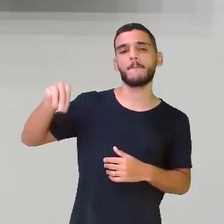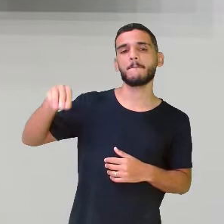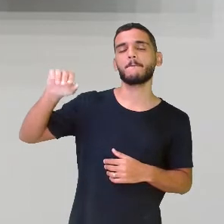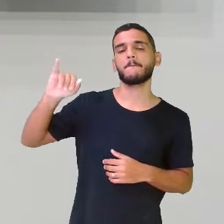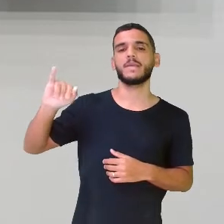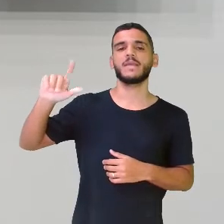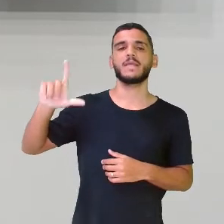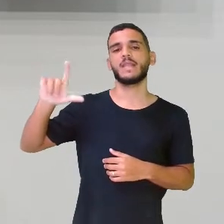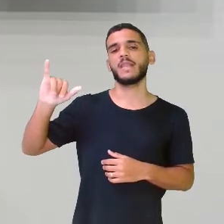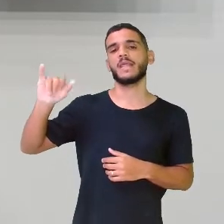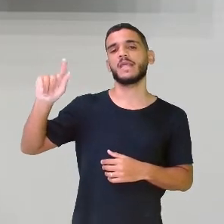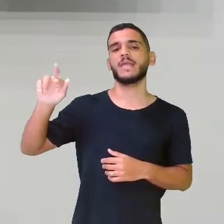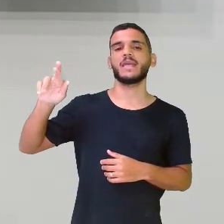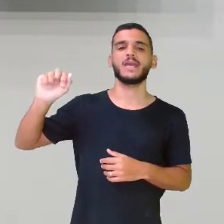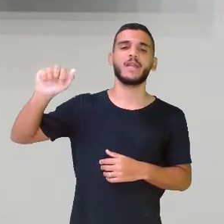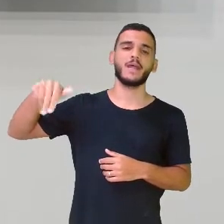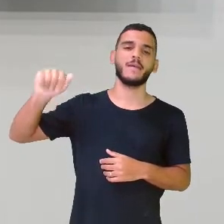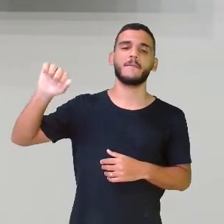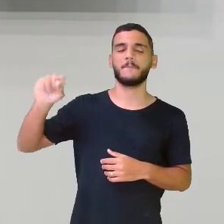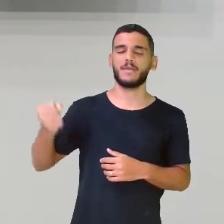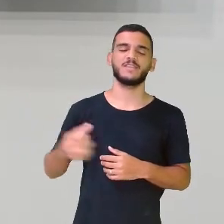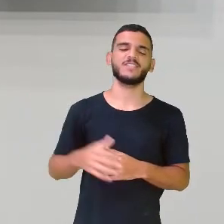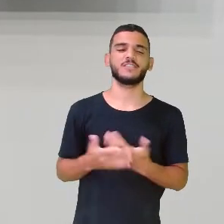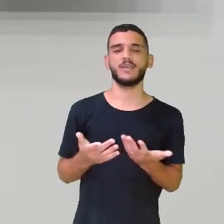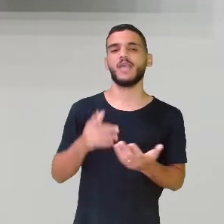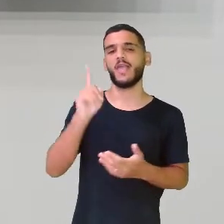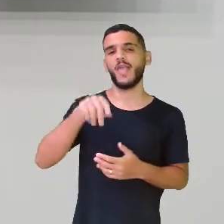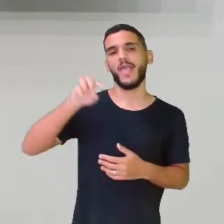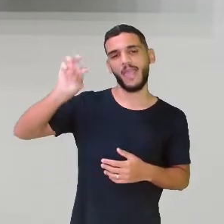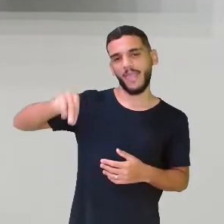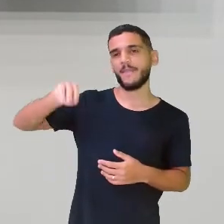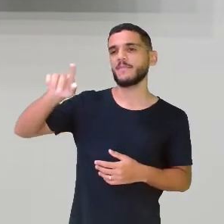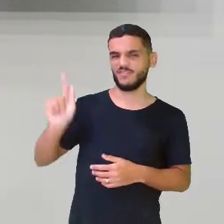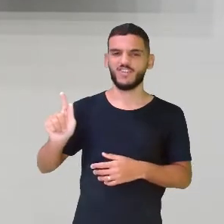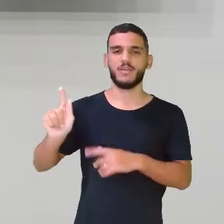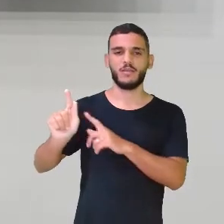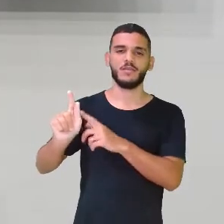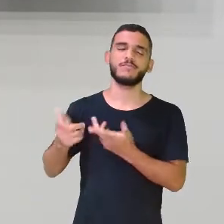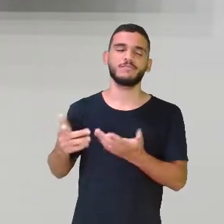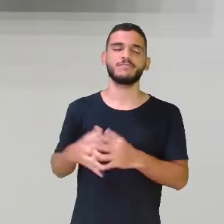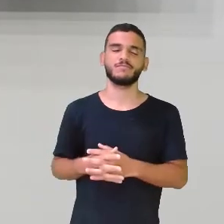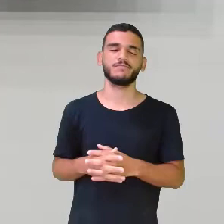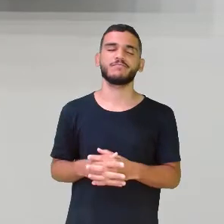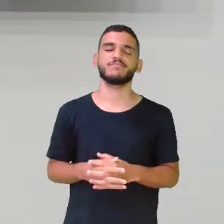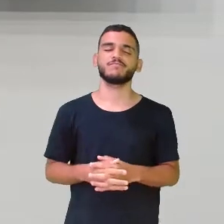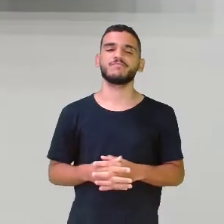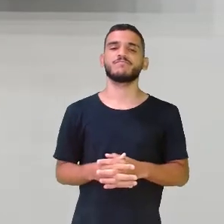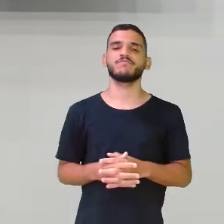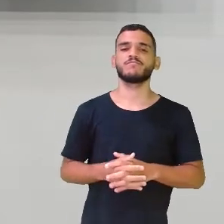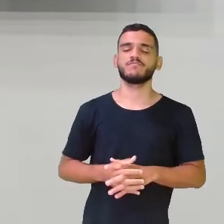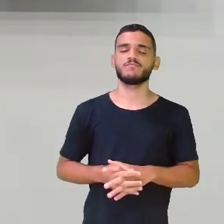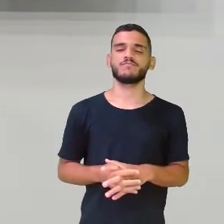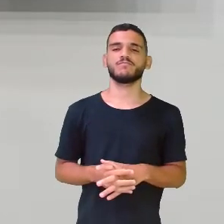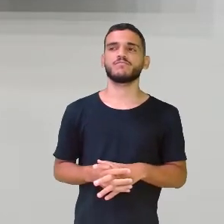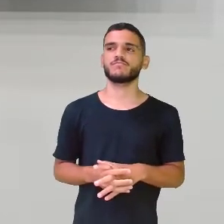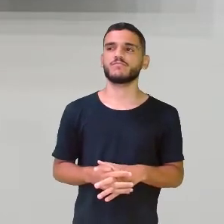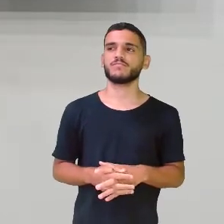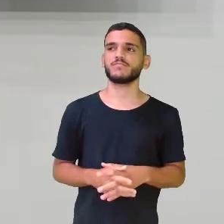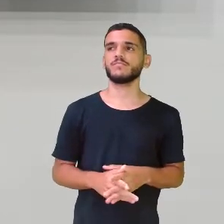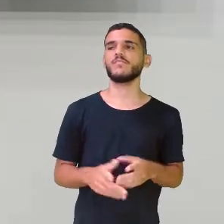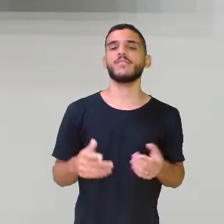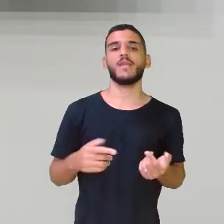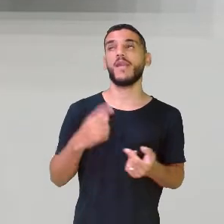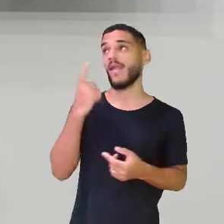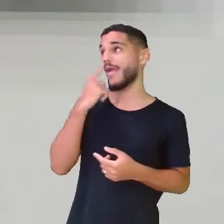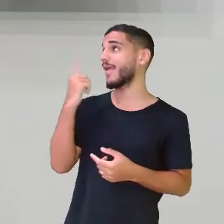até gramas. Dificilmente ela chega a quilograma. Normalmente é miligrama e grama. Já essa não.